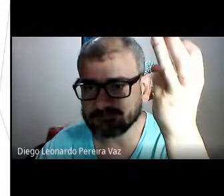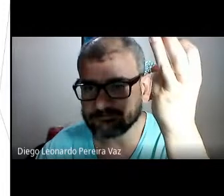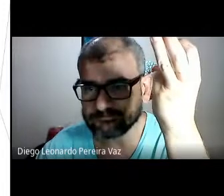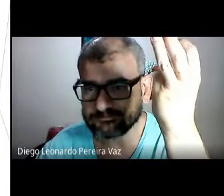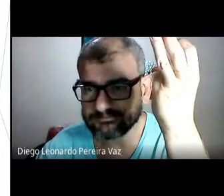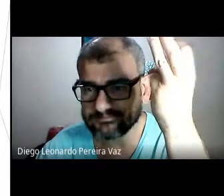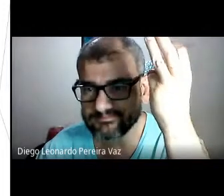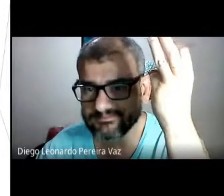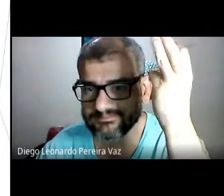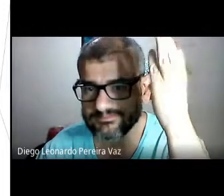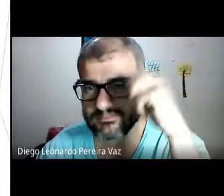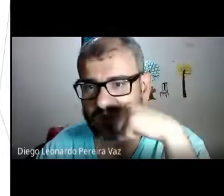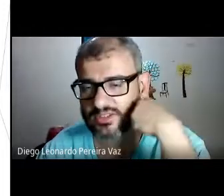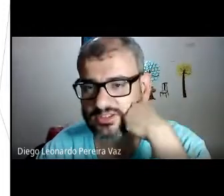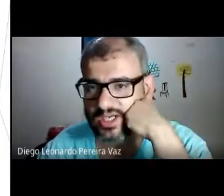Adriano,